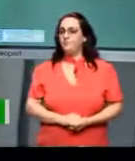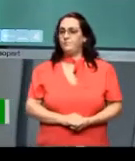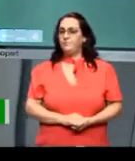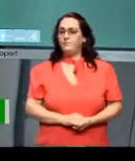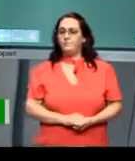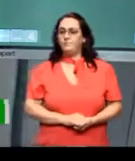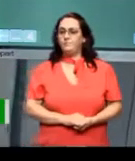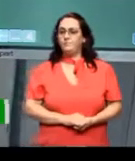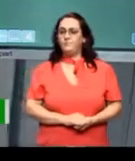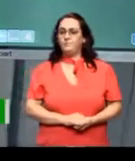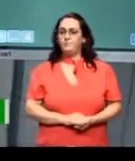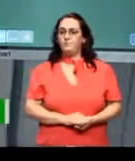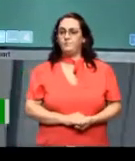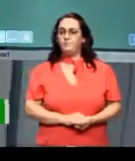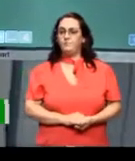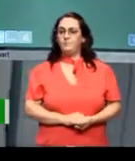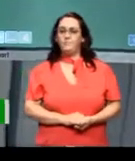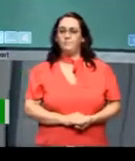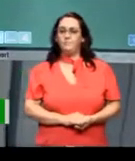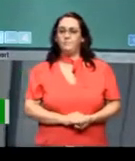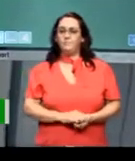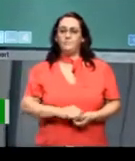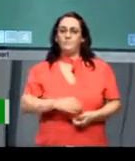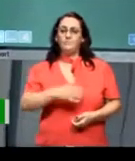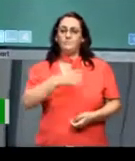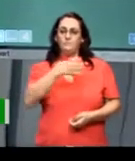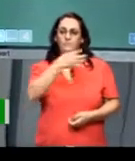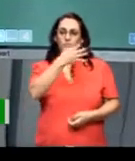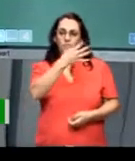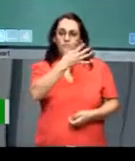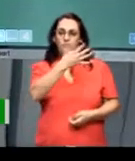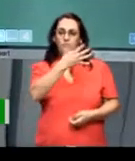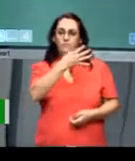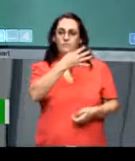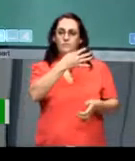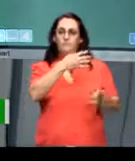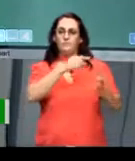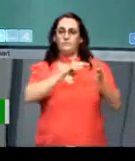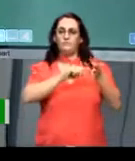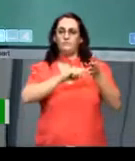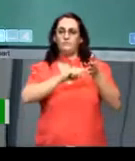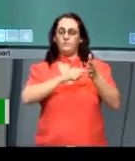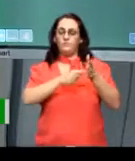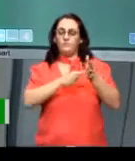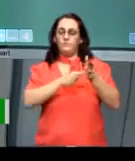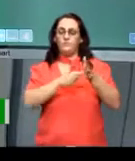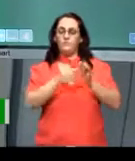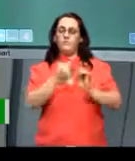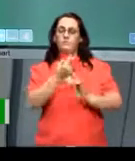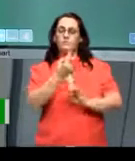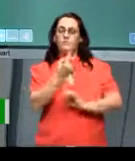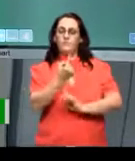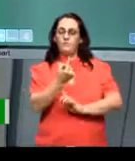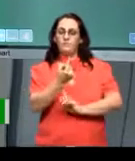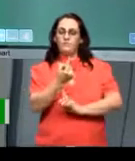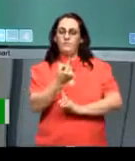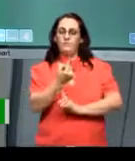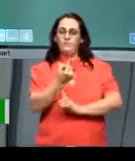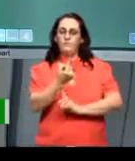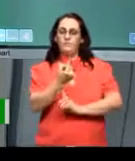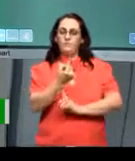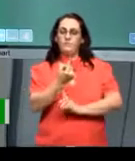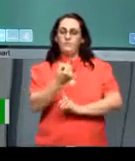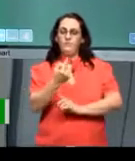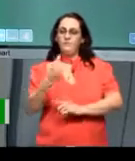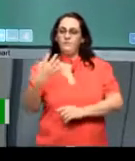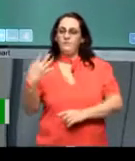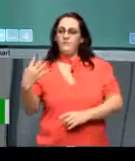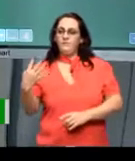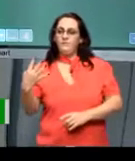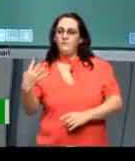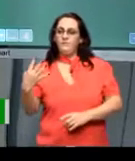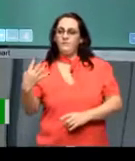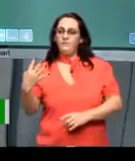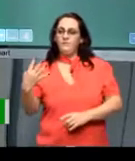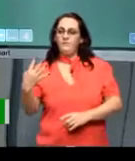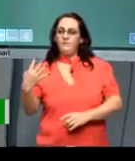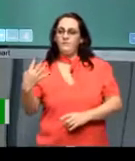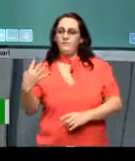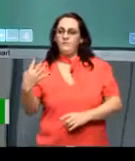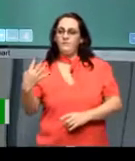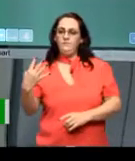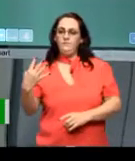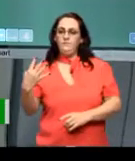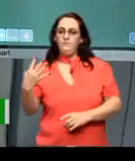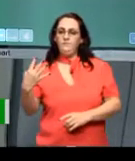pegar o 4 vezes 1, o 4, né,